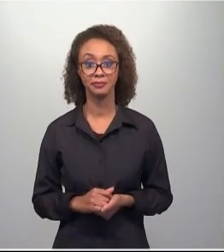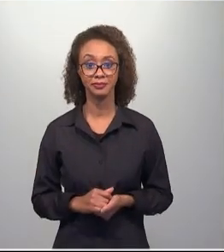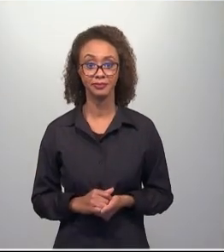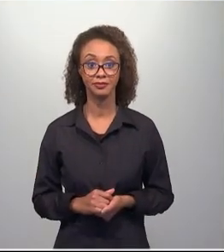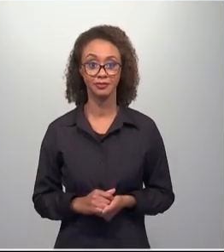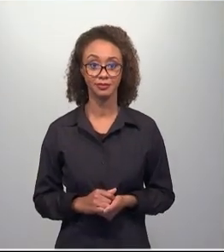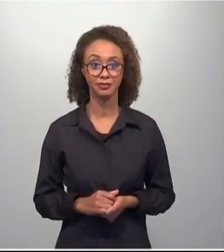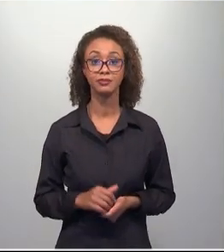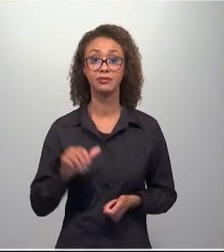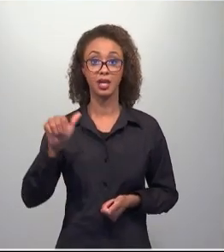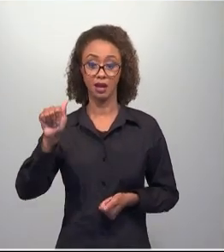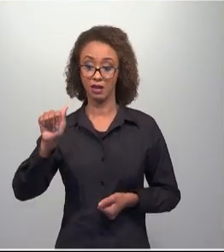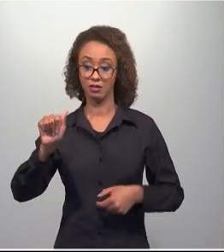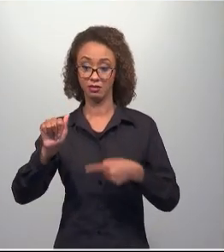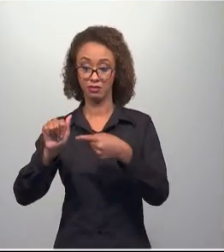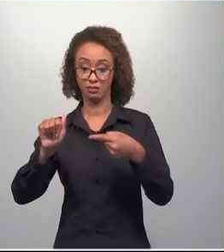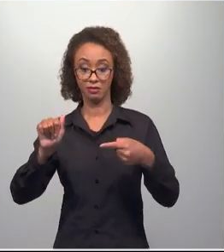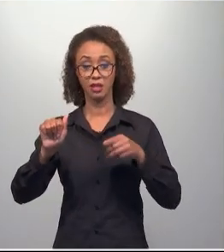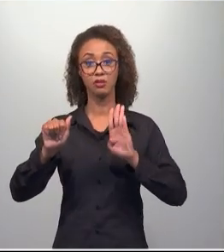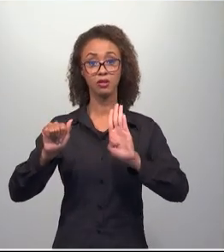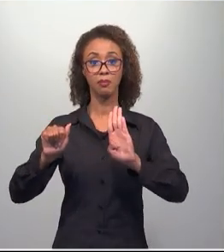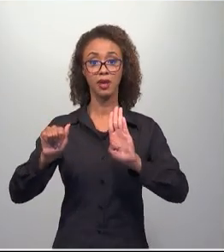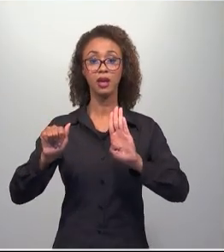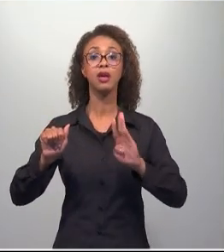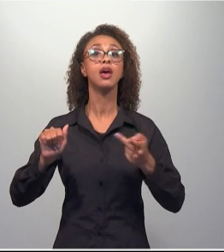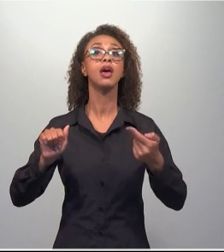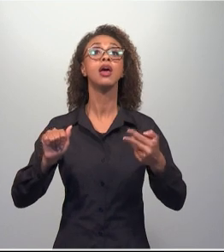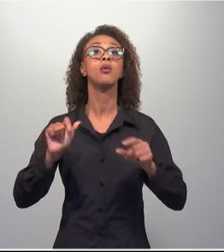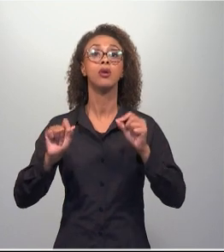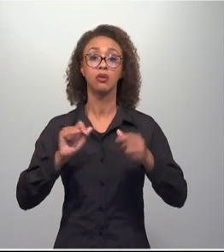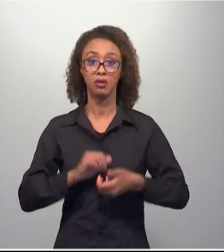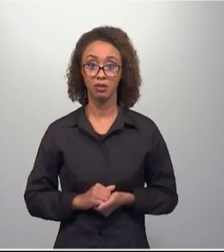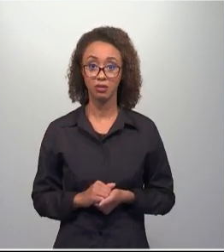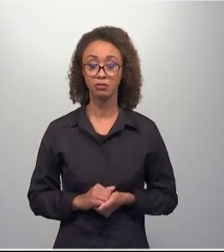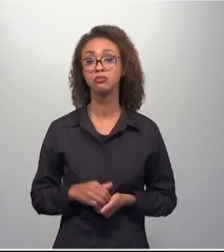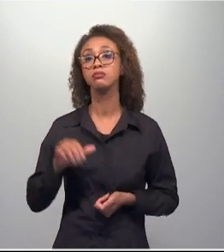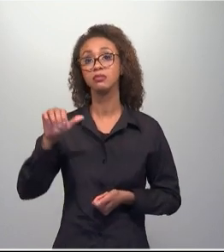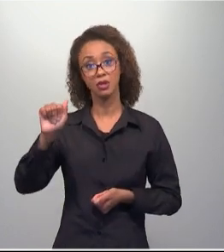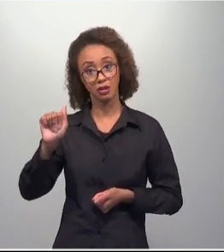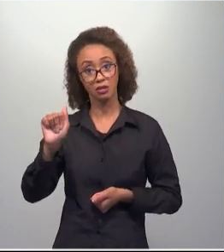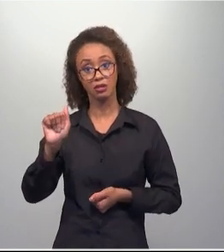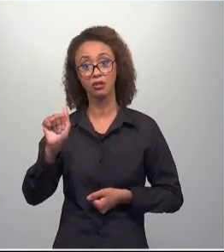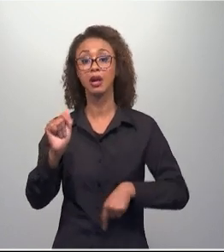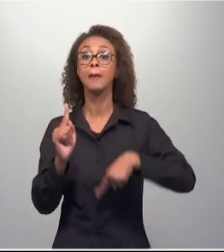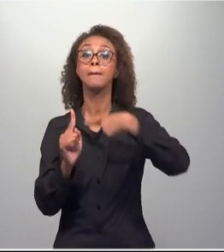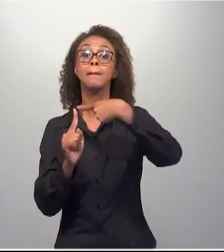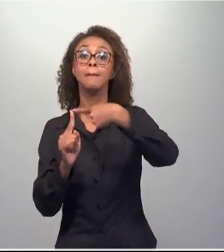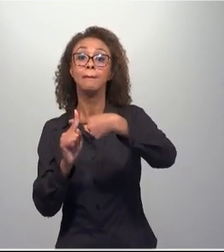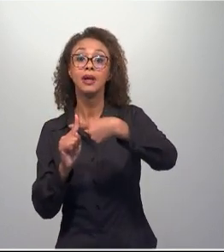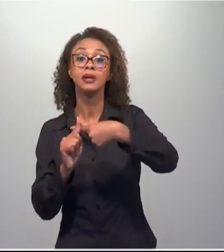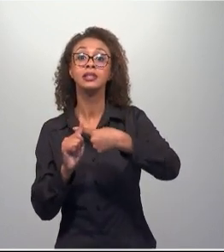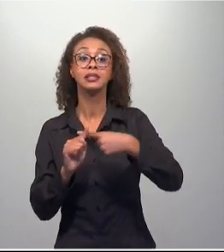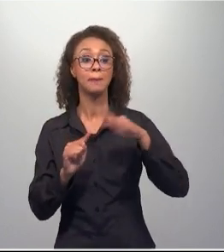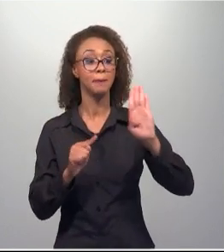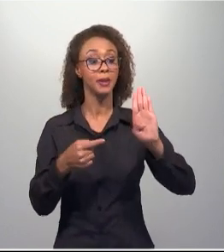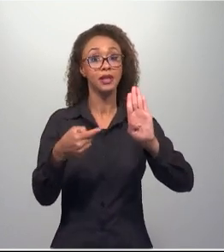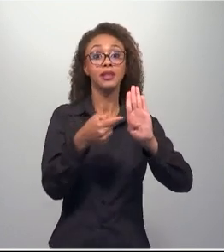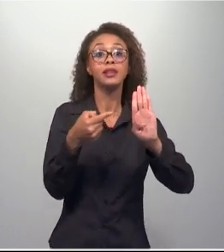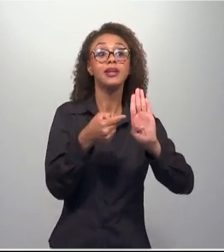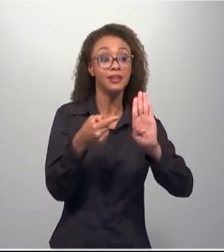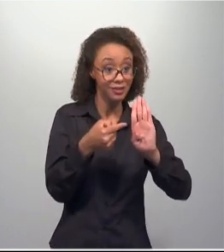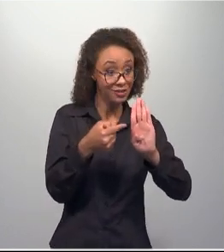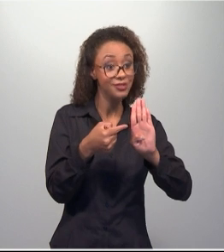menos b é a mesma coisa que há mais um negativo de 6